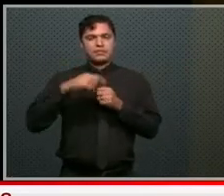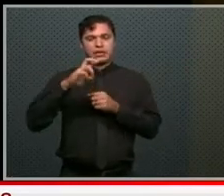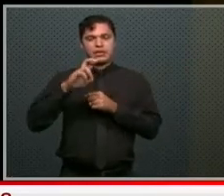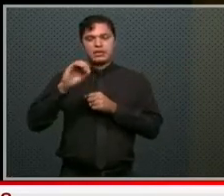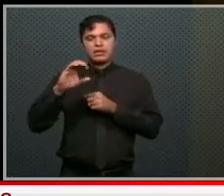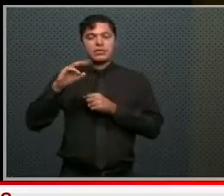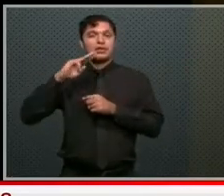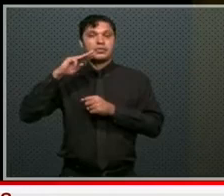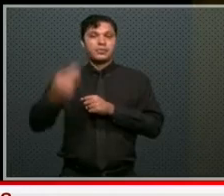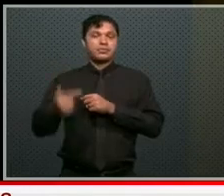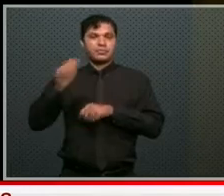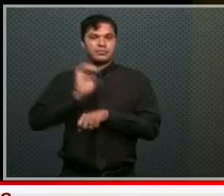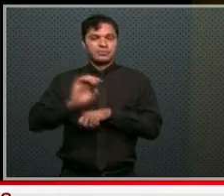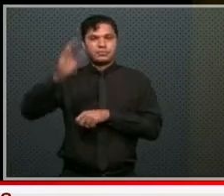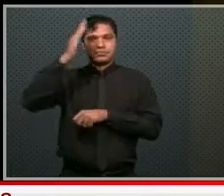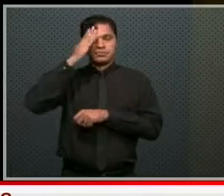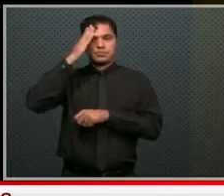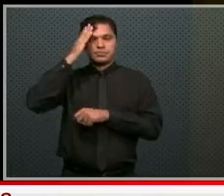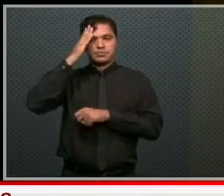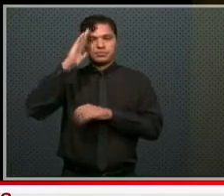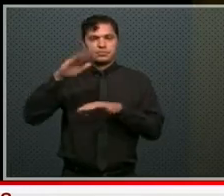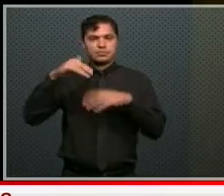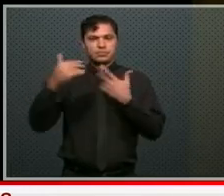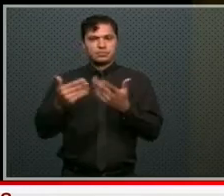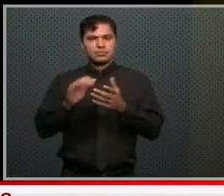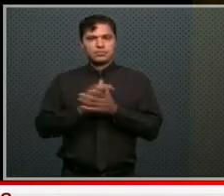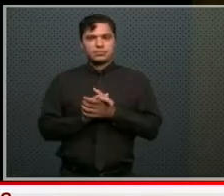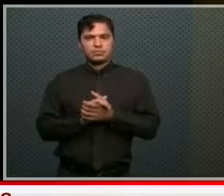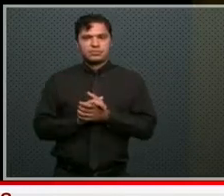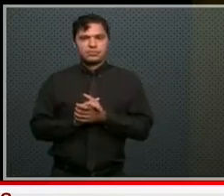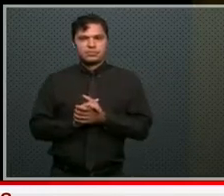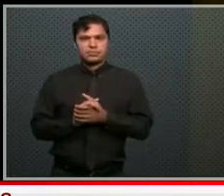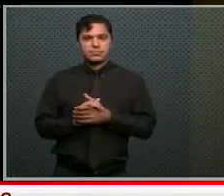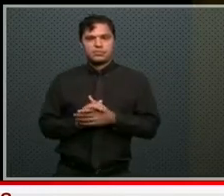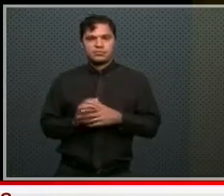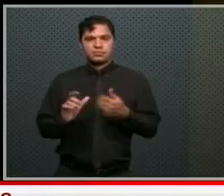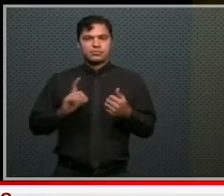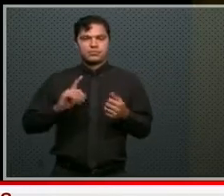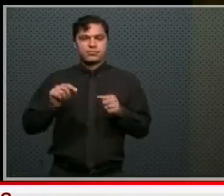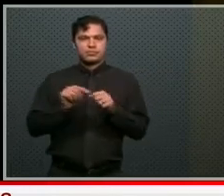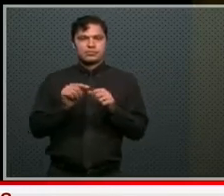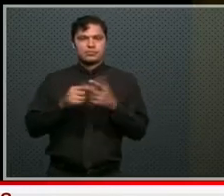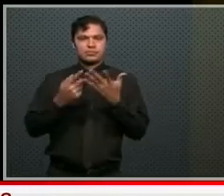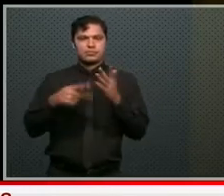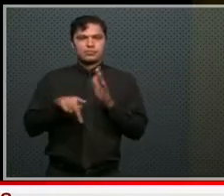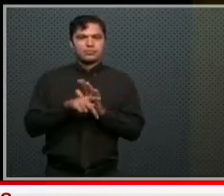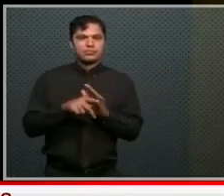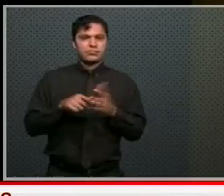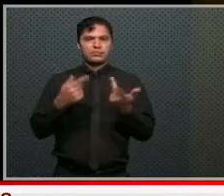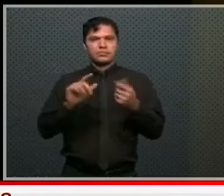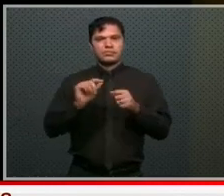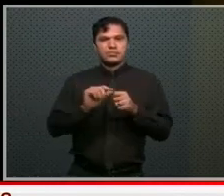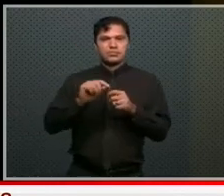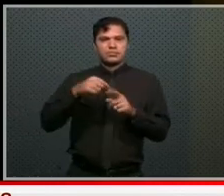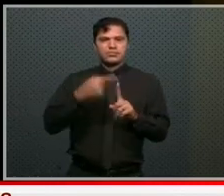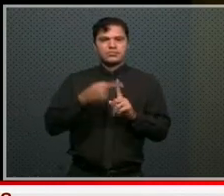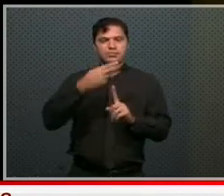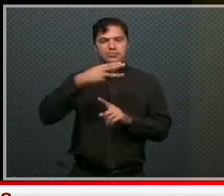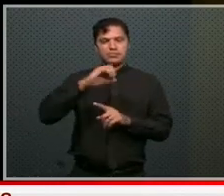milhões para parar então a área de uma pisada maior somos nós mais de 30%